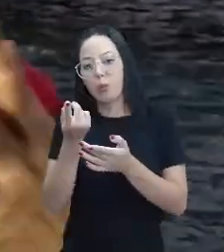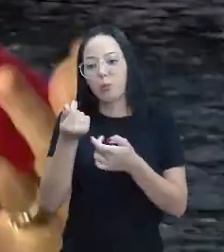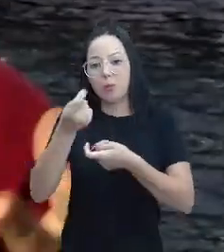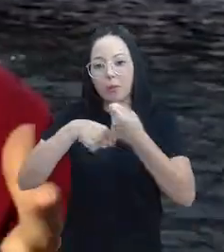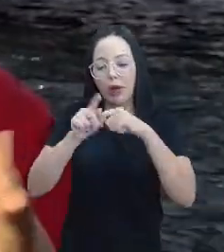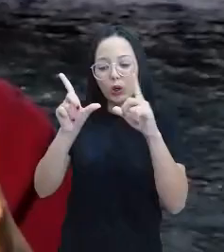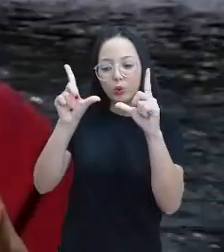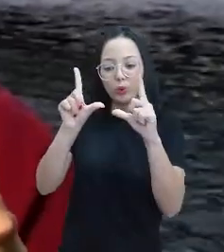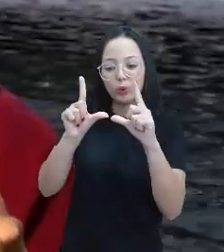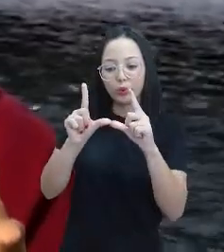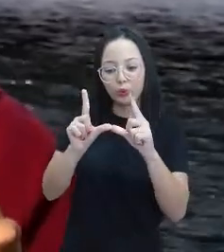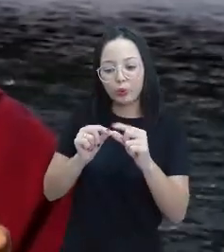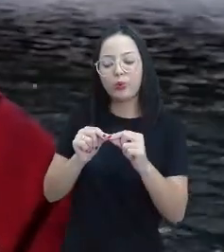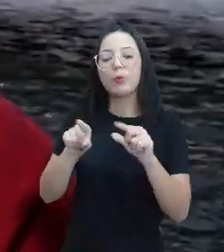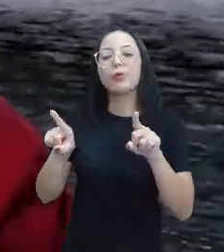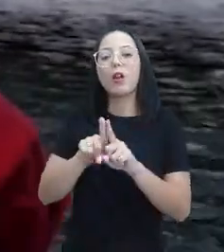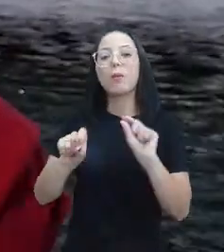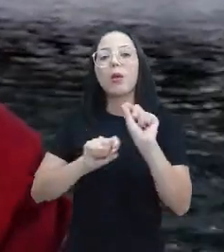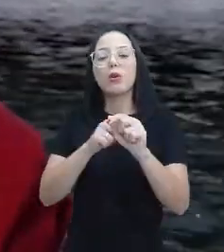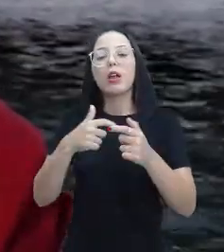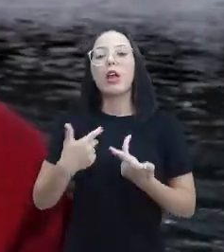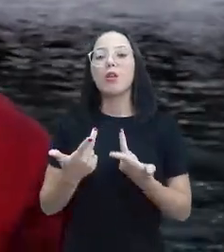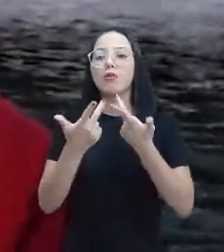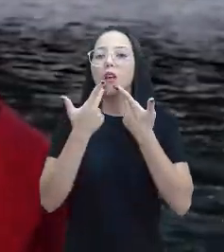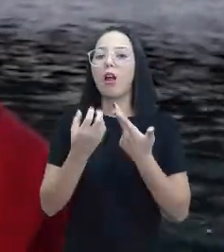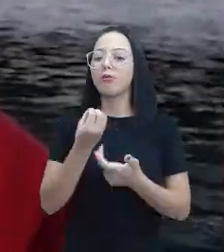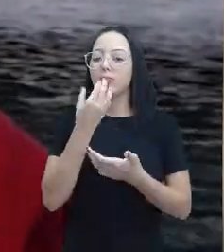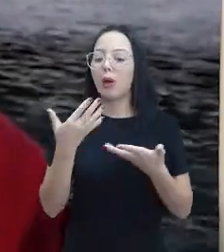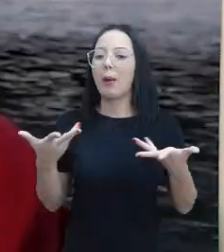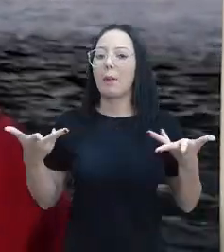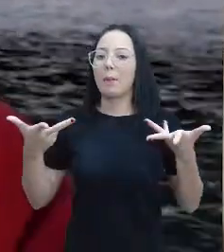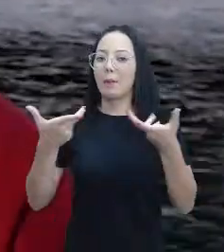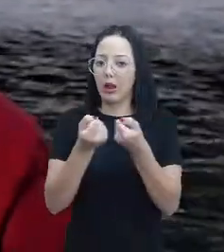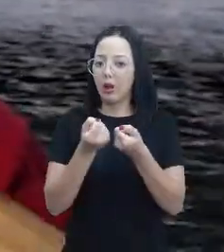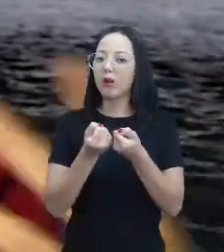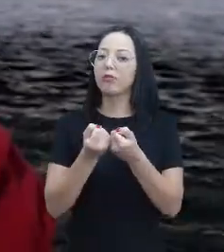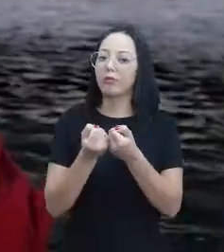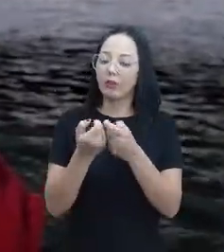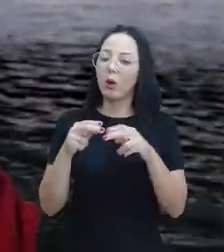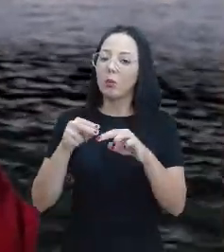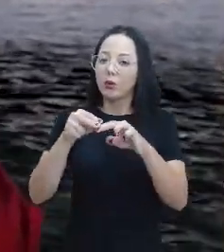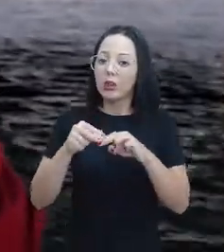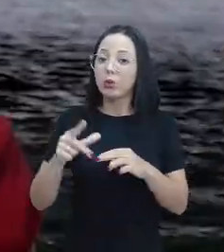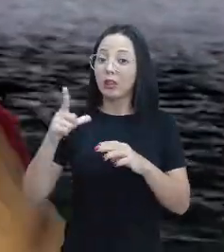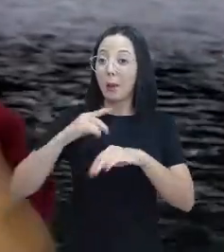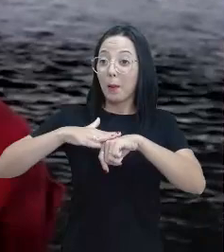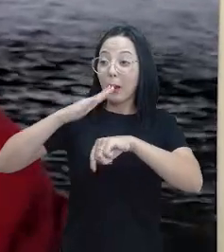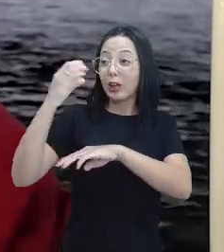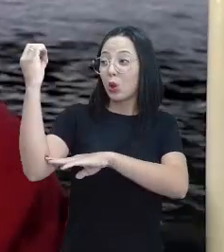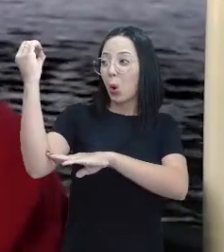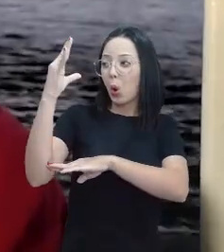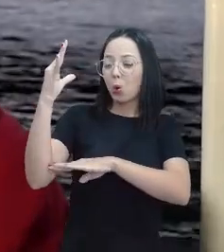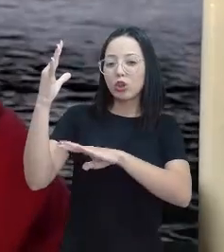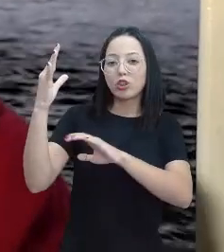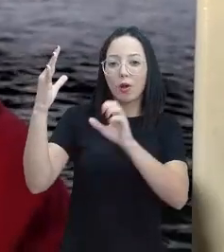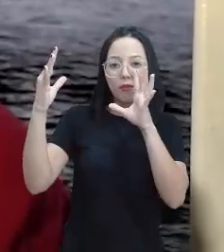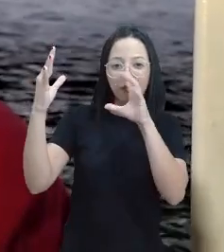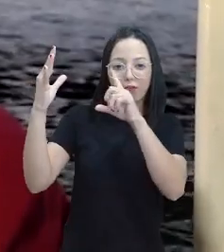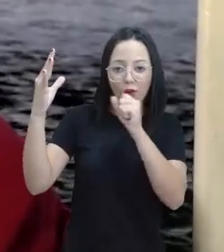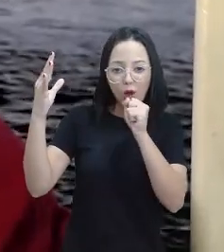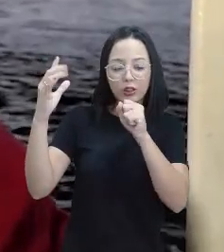E mais... eu diria que ela é mais efetiva, mais eficiente. Então, ela gera mais luminosidade, consome